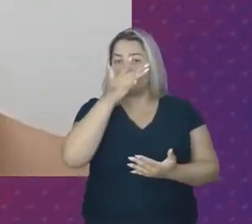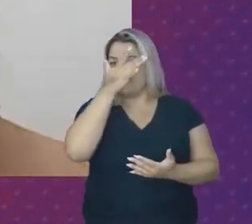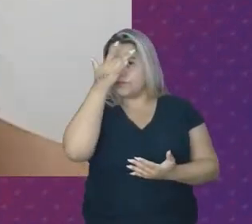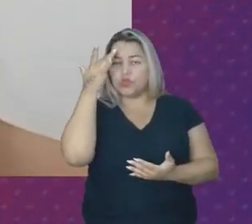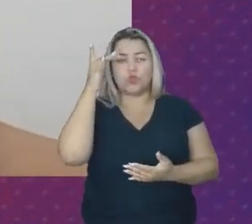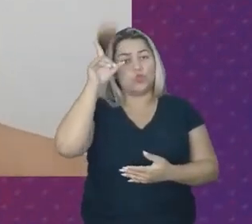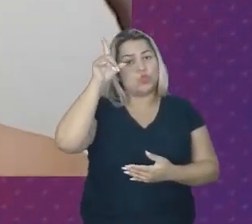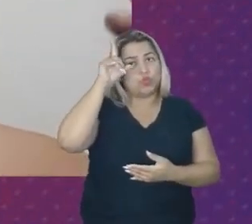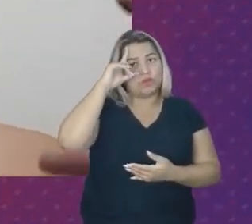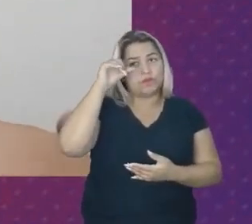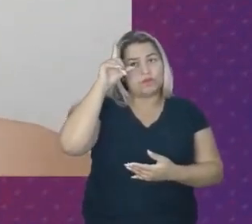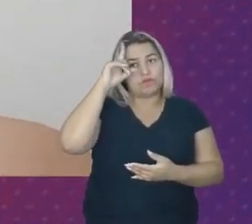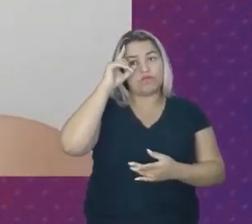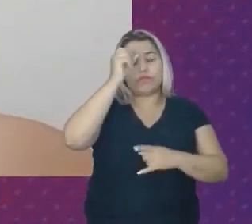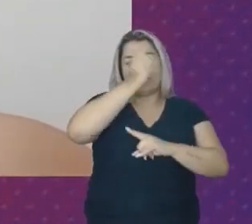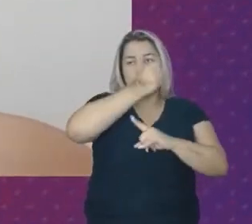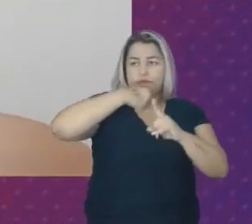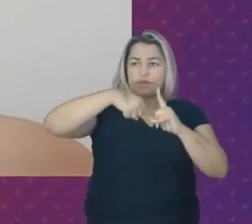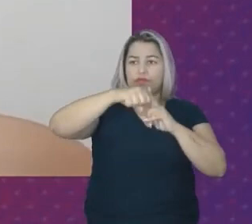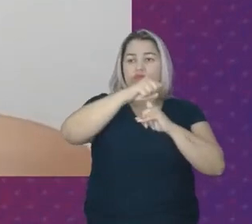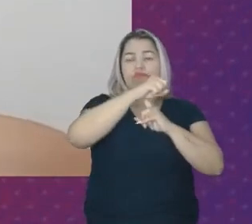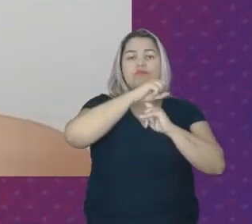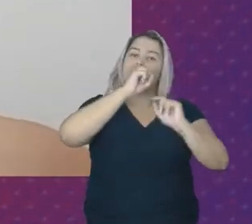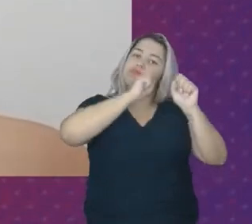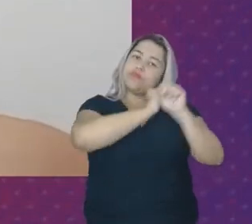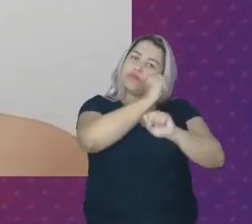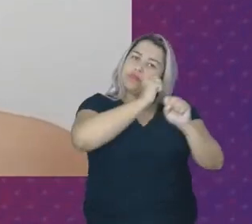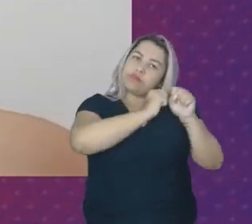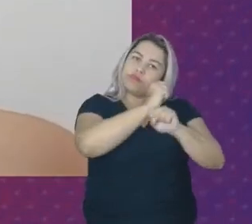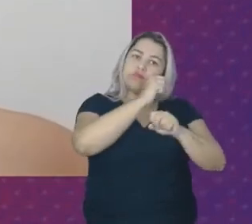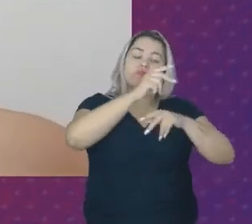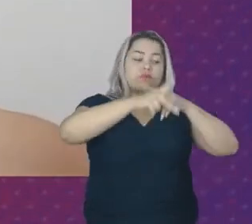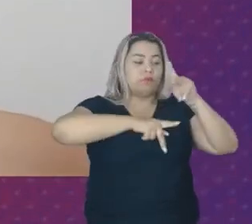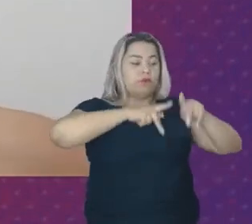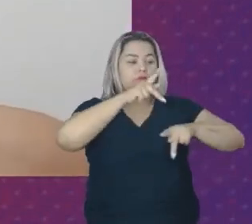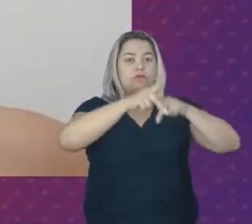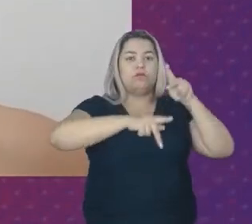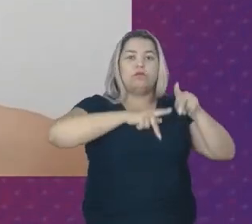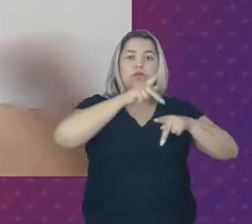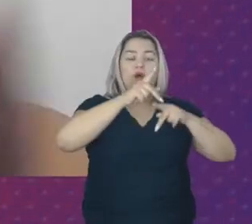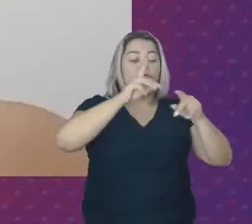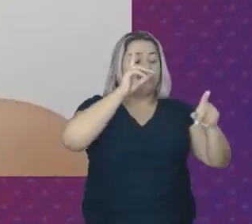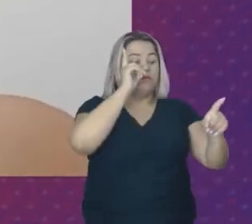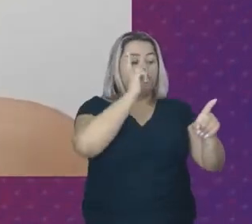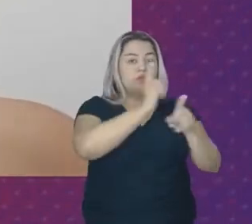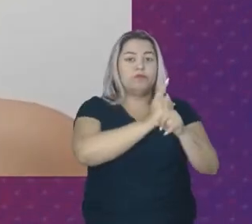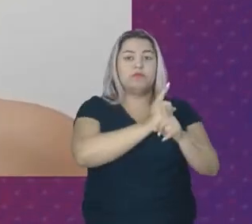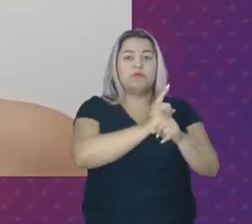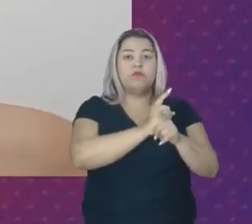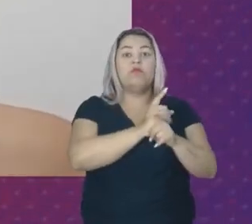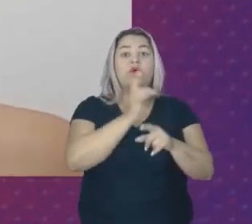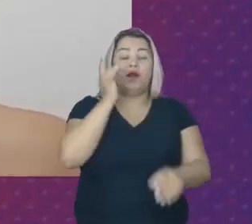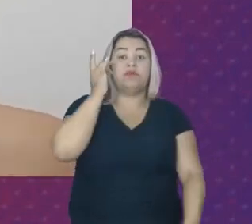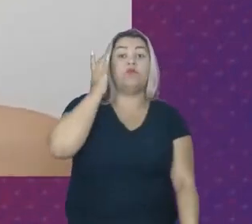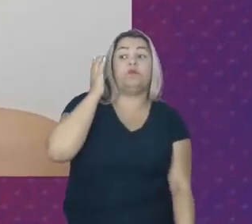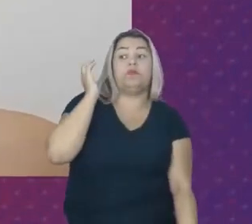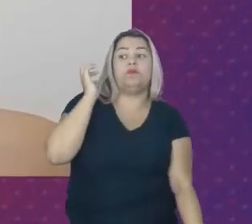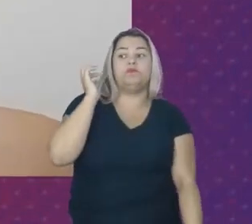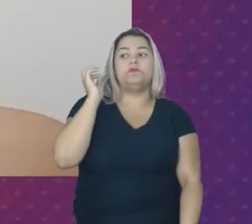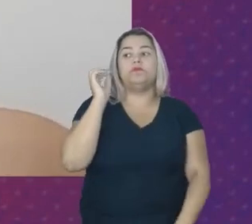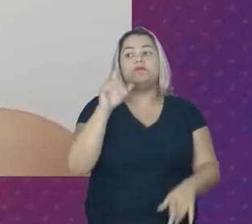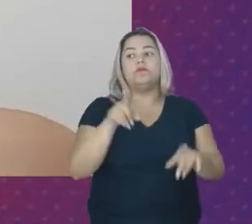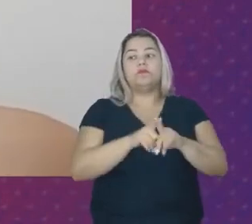no dia a dia da sociedade, que constrói com o povo, que cria essa identificação, facilmente pode se encaixar